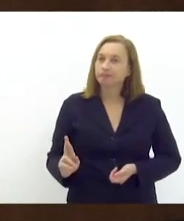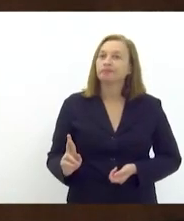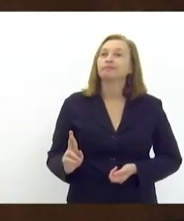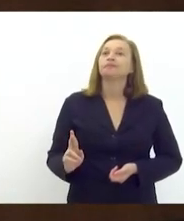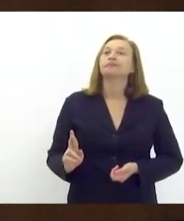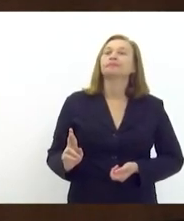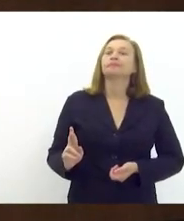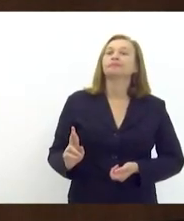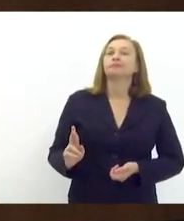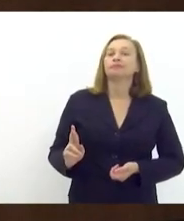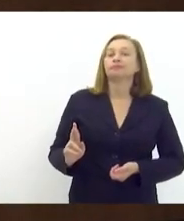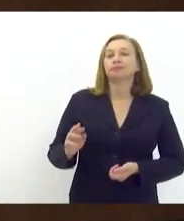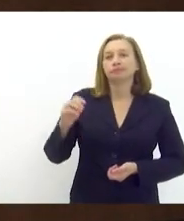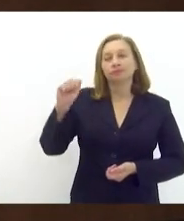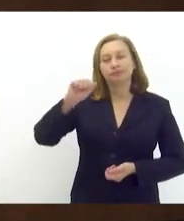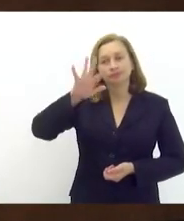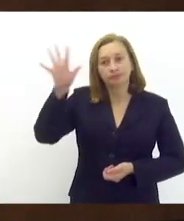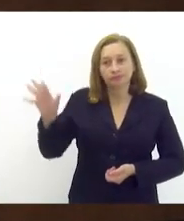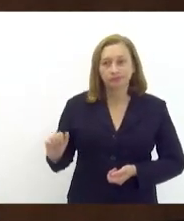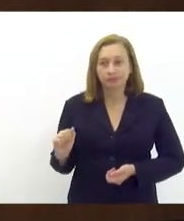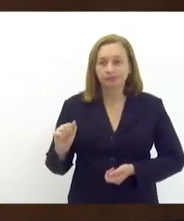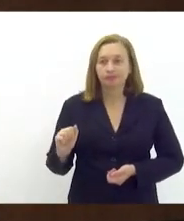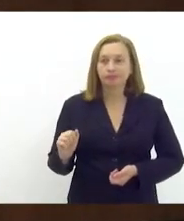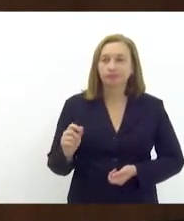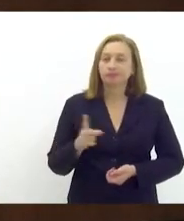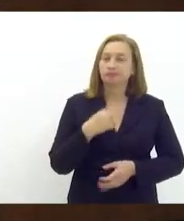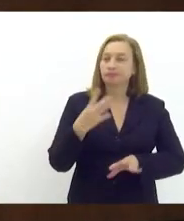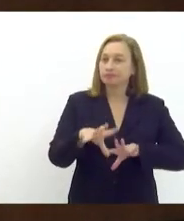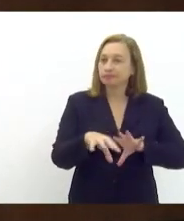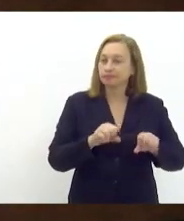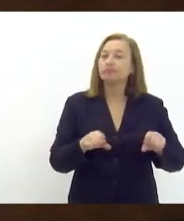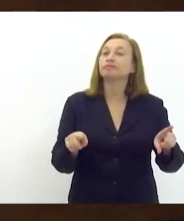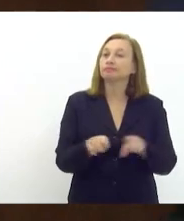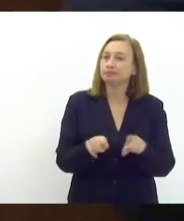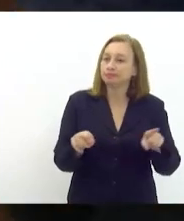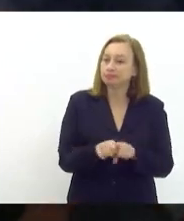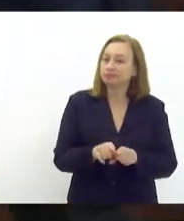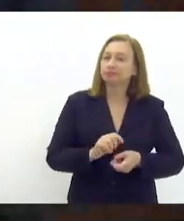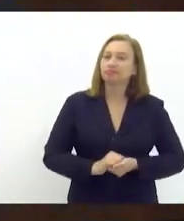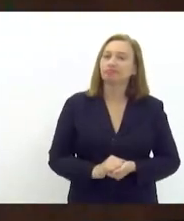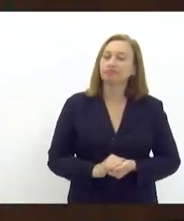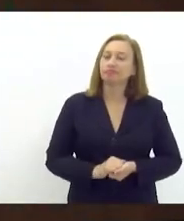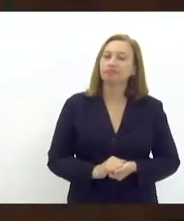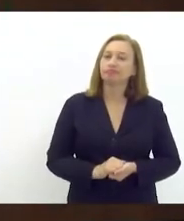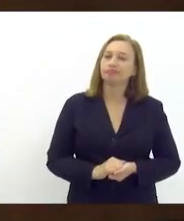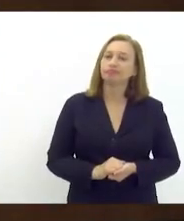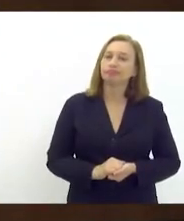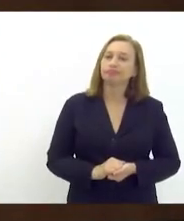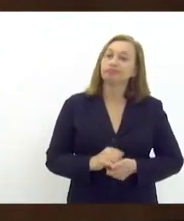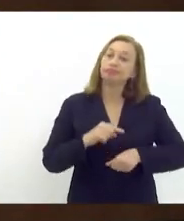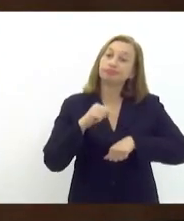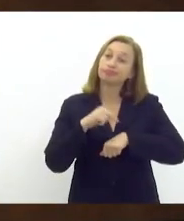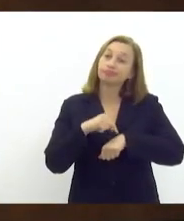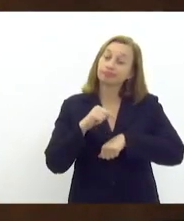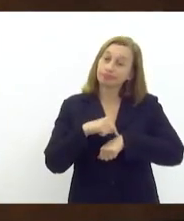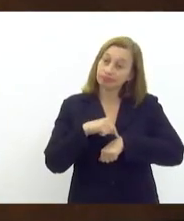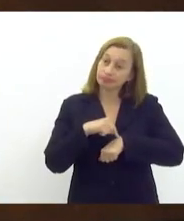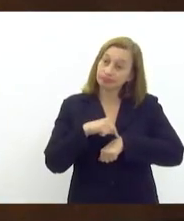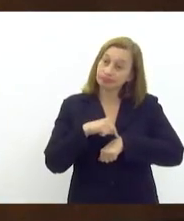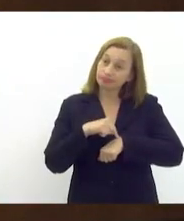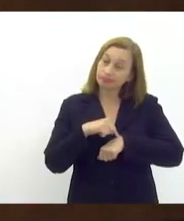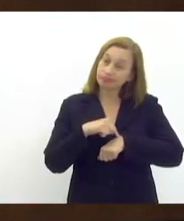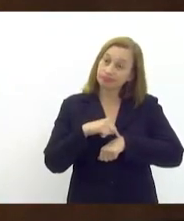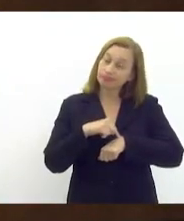africana na nossa formação e até mesmo nesse momento libertário